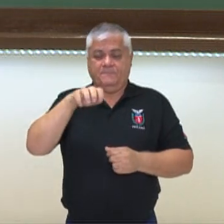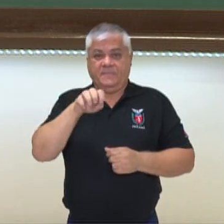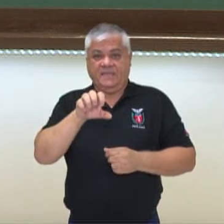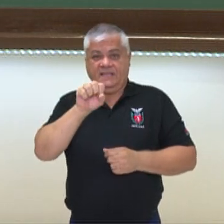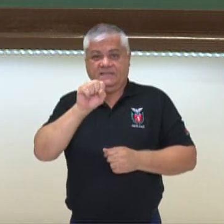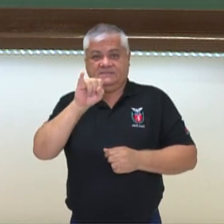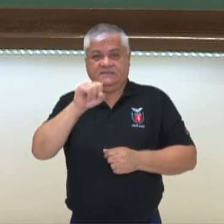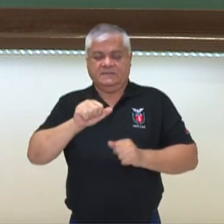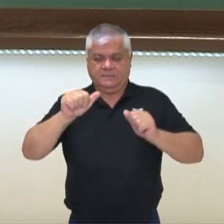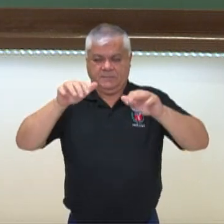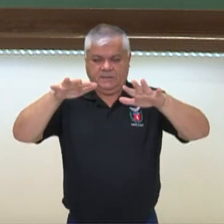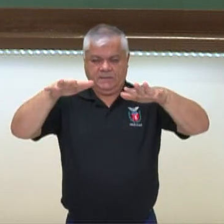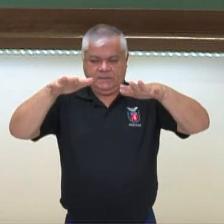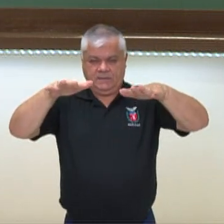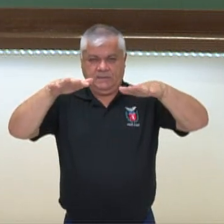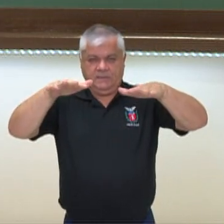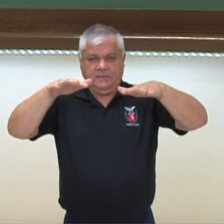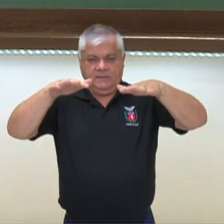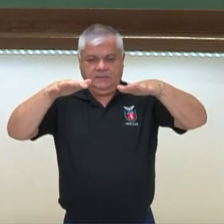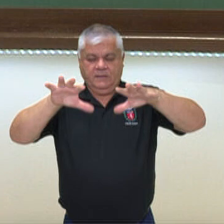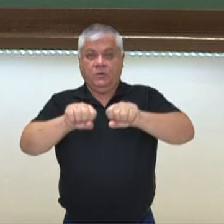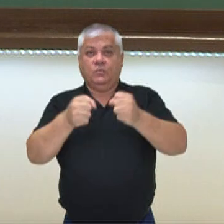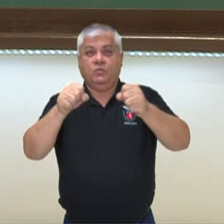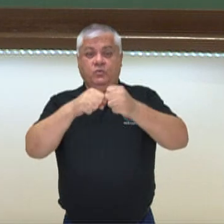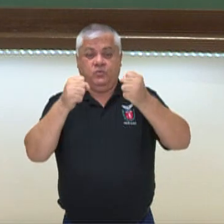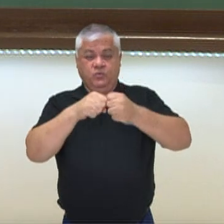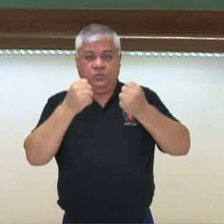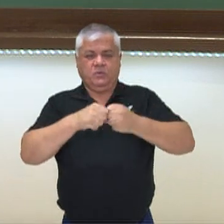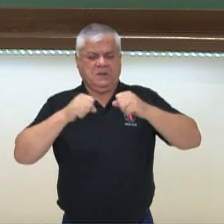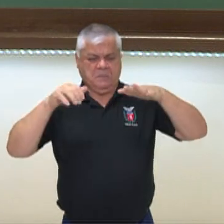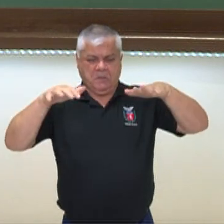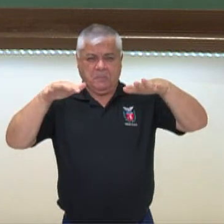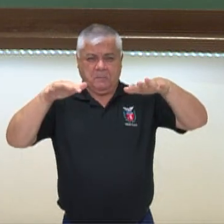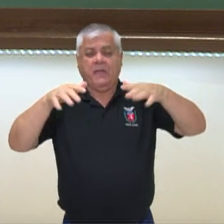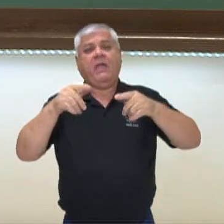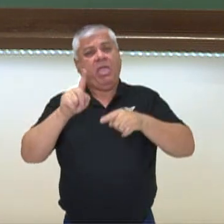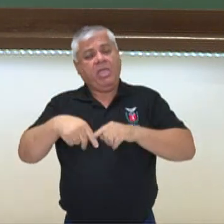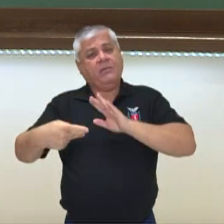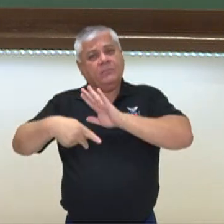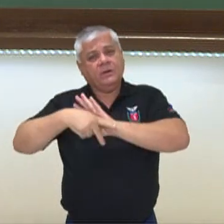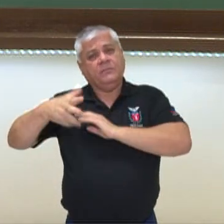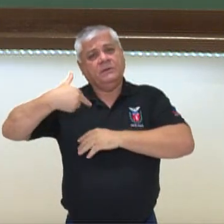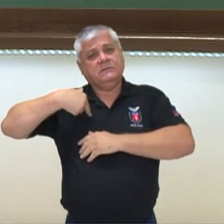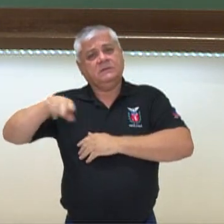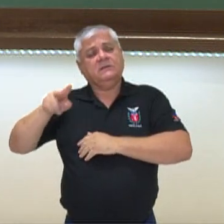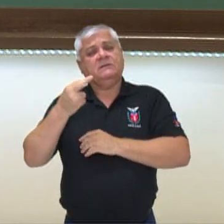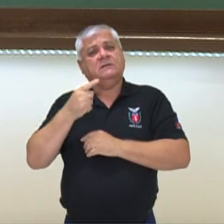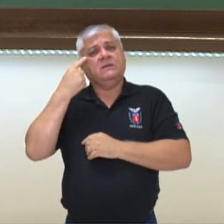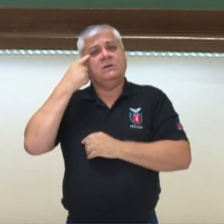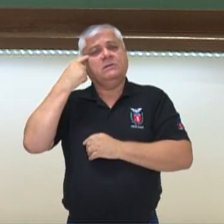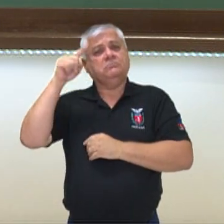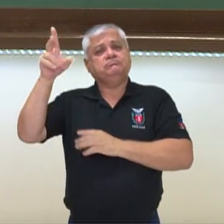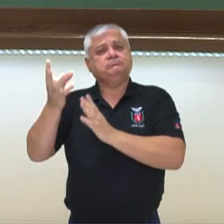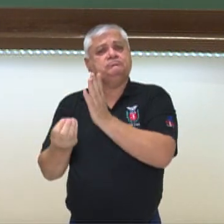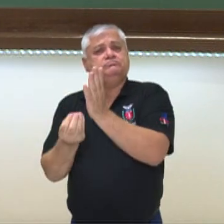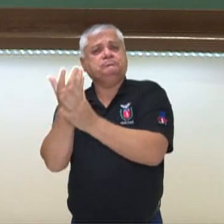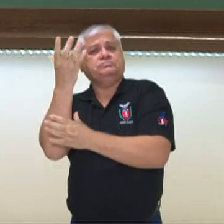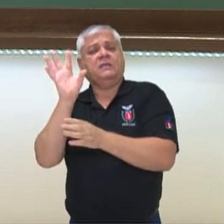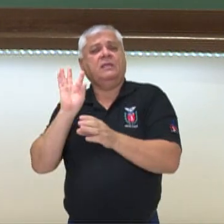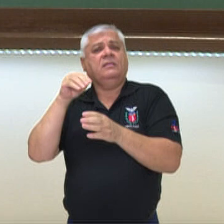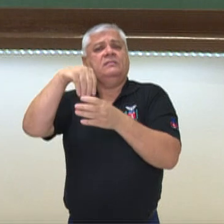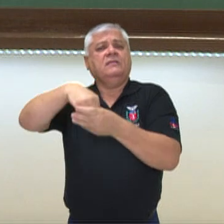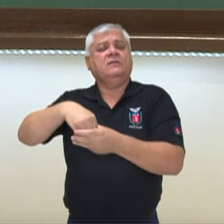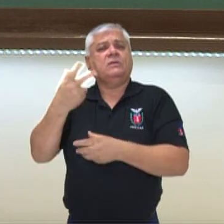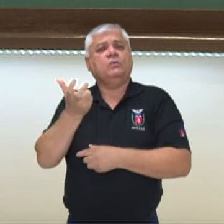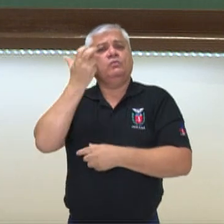pelas mãos, o Jorei, a Perfect Life, enfim, são religiões orientais que estão dentro